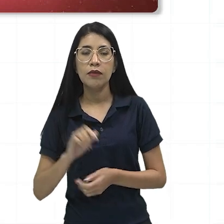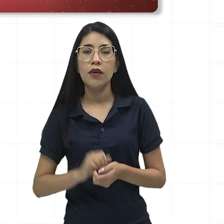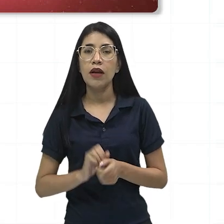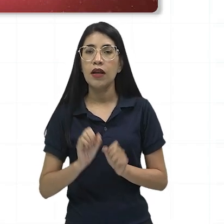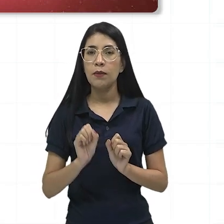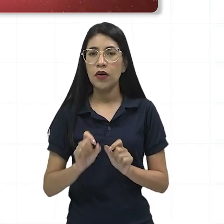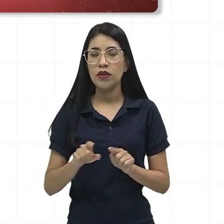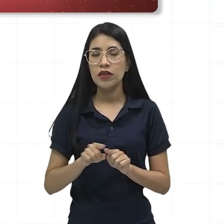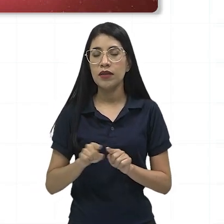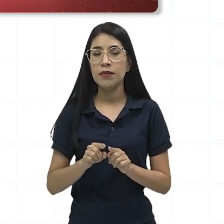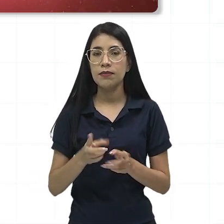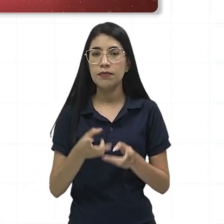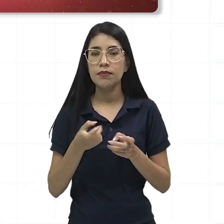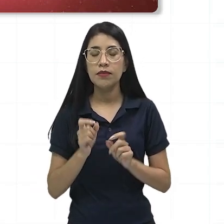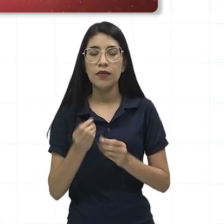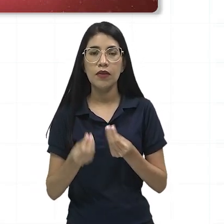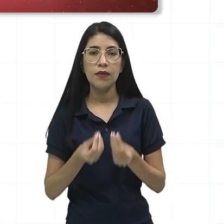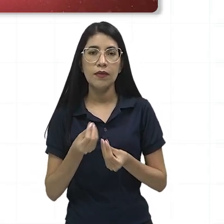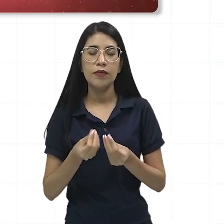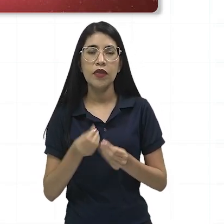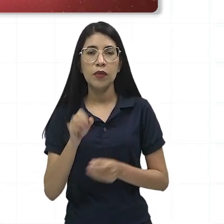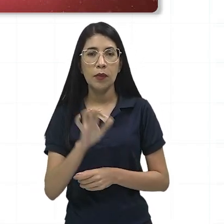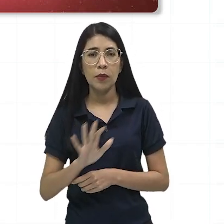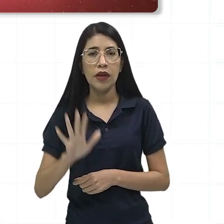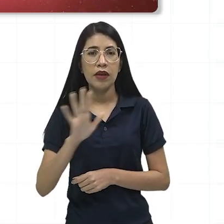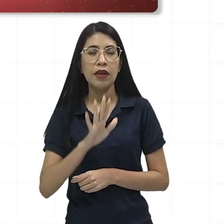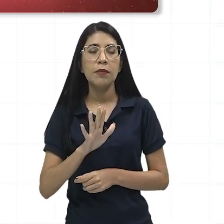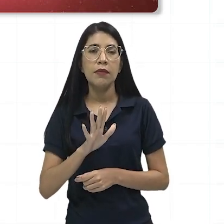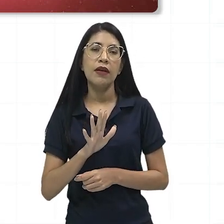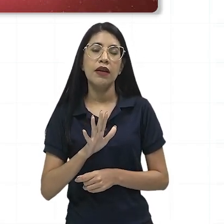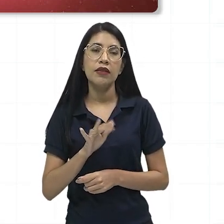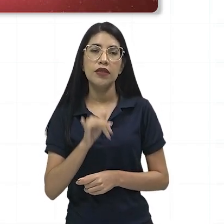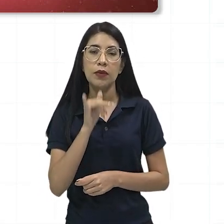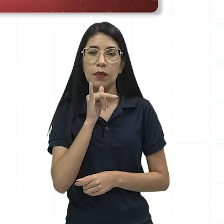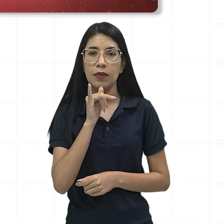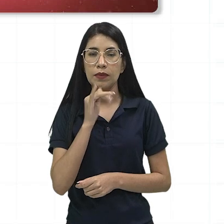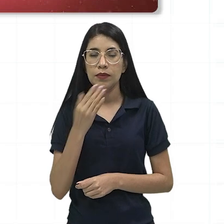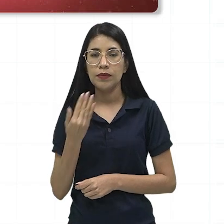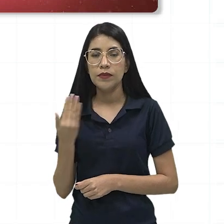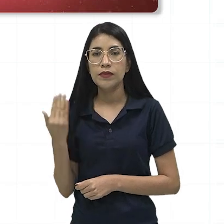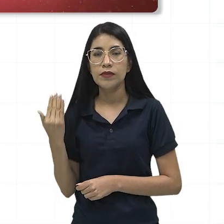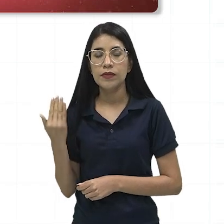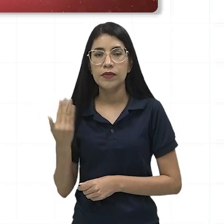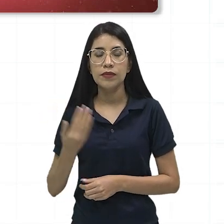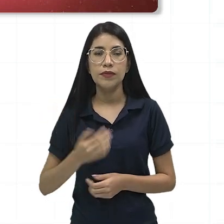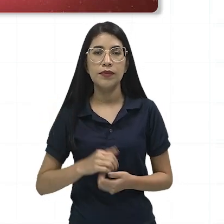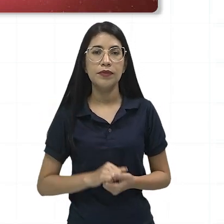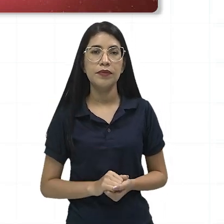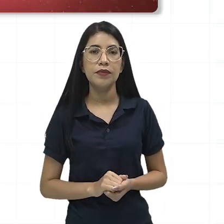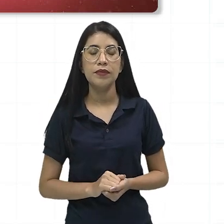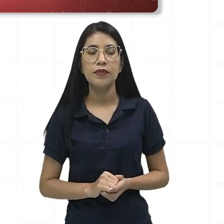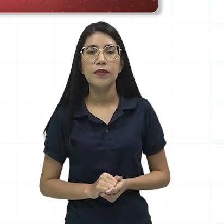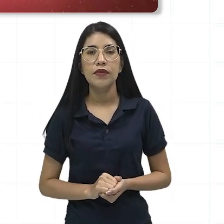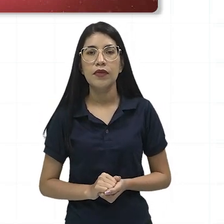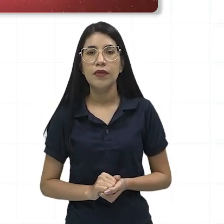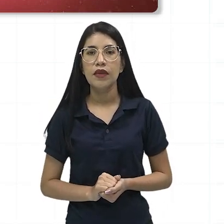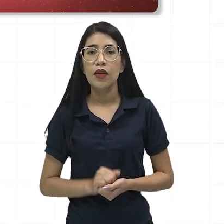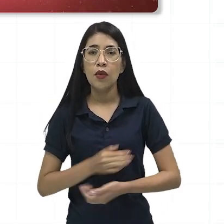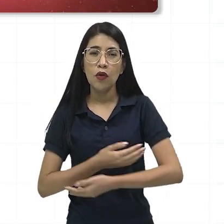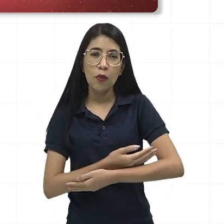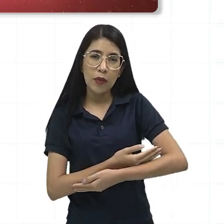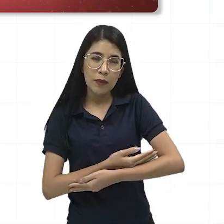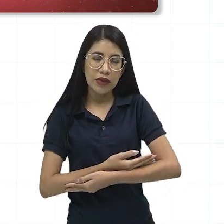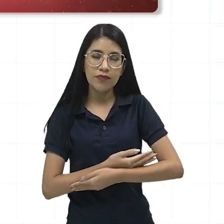pode ser vista em uma imagem didaticamente mostrada para vocês aí no cantinho da tela, do indivíduo